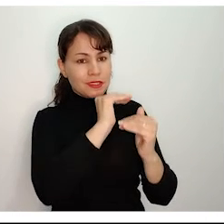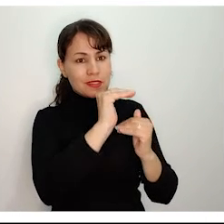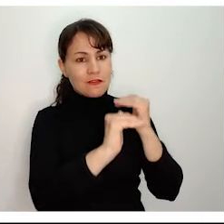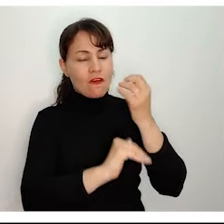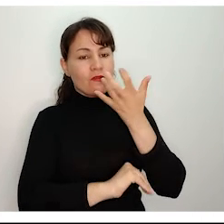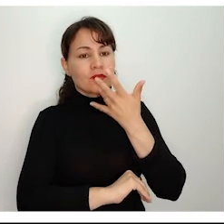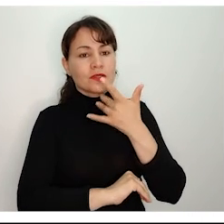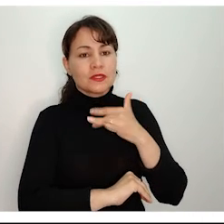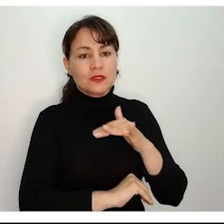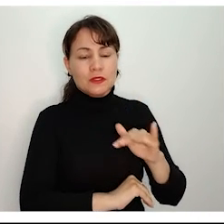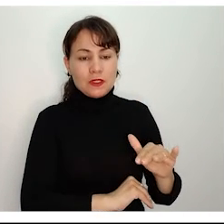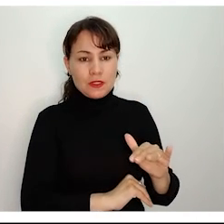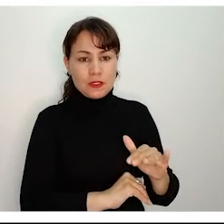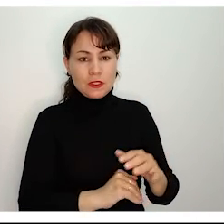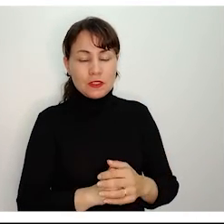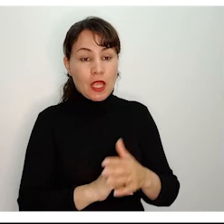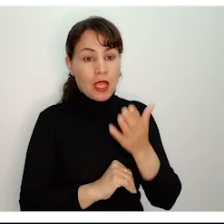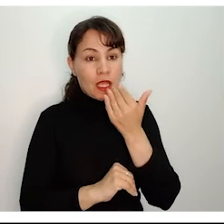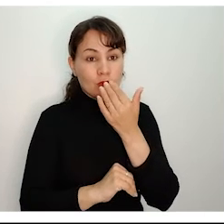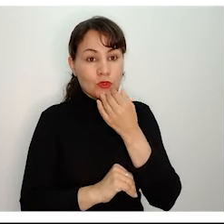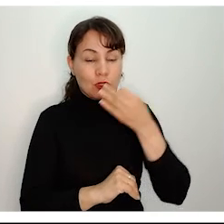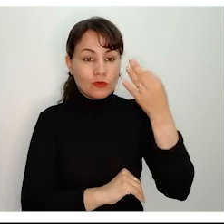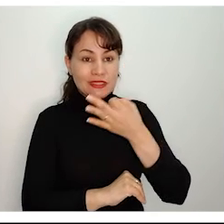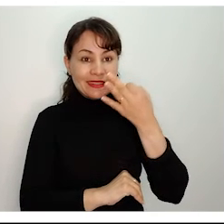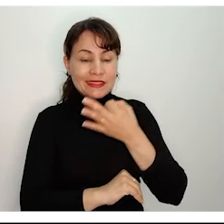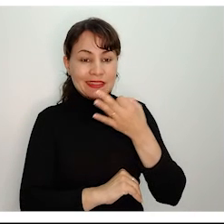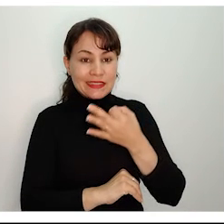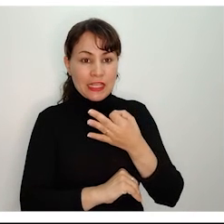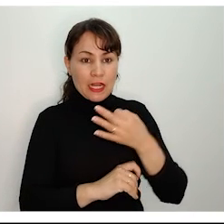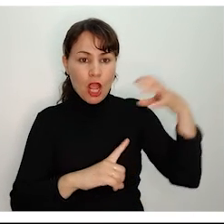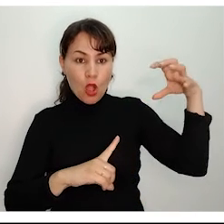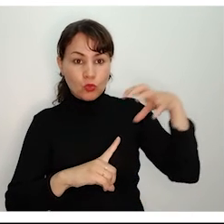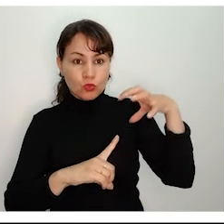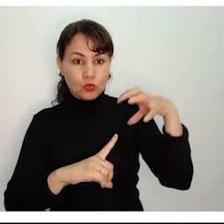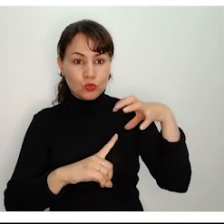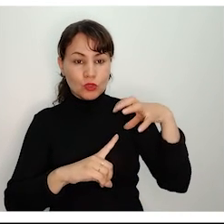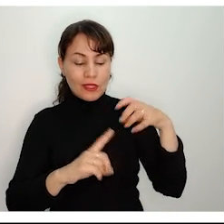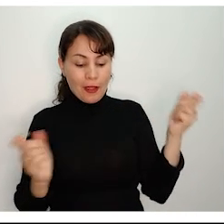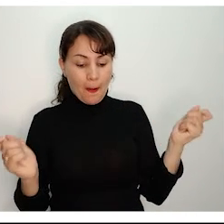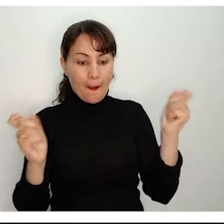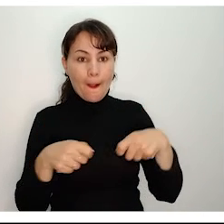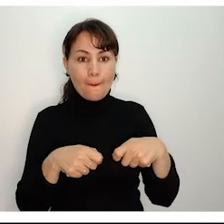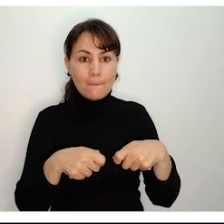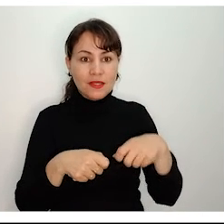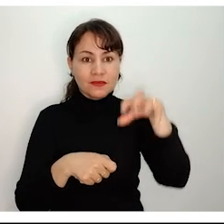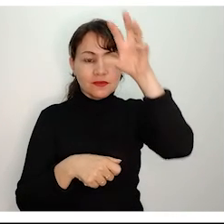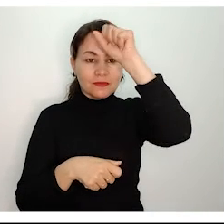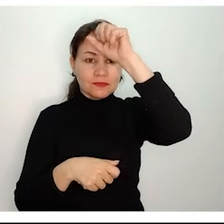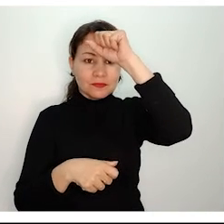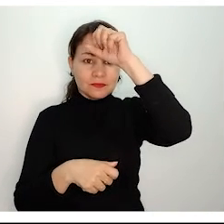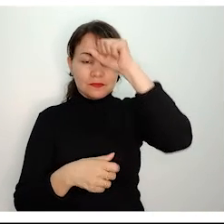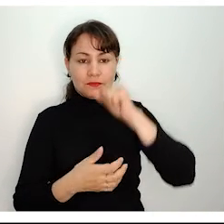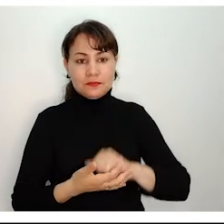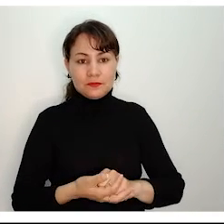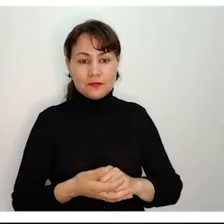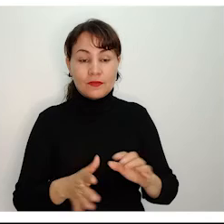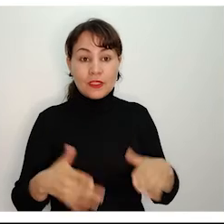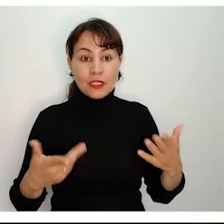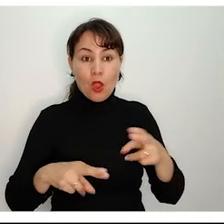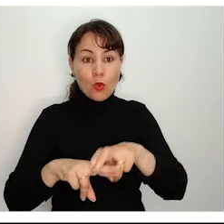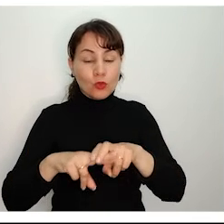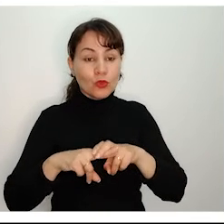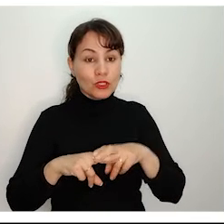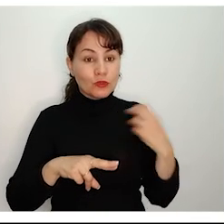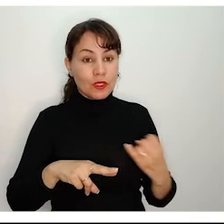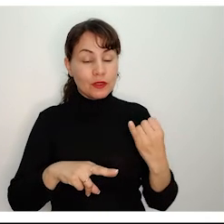o desenvolvimento infantil. E a nutrição adequada influencia na capacidade de